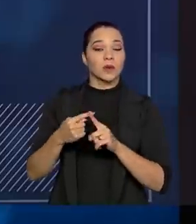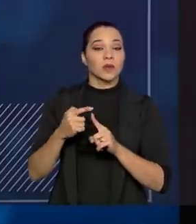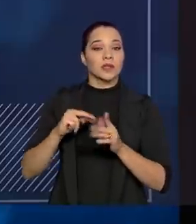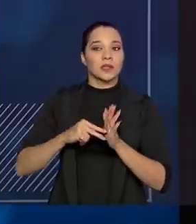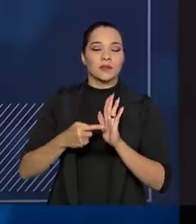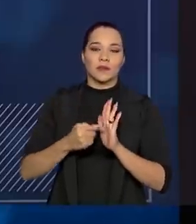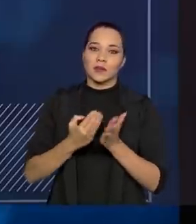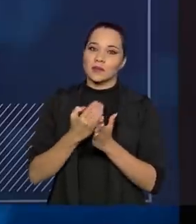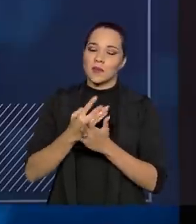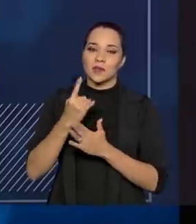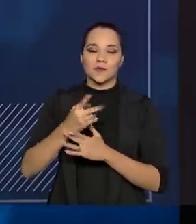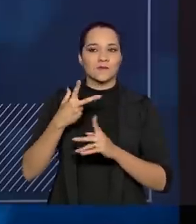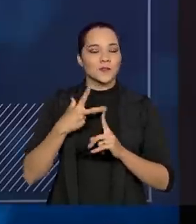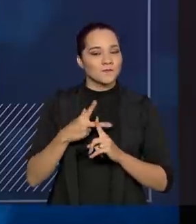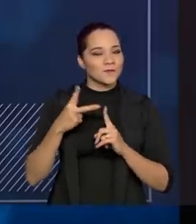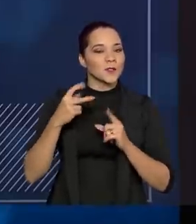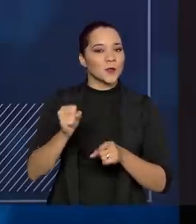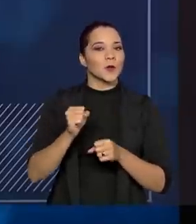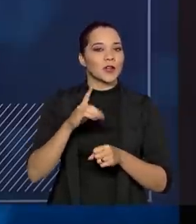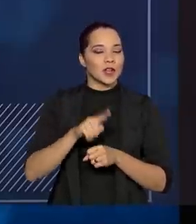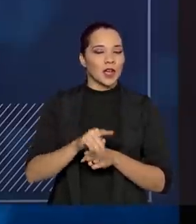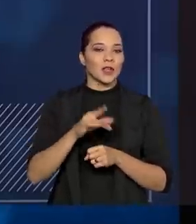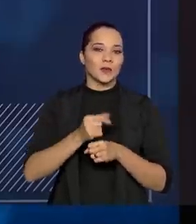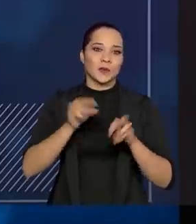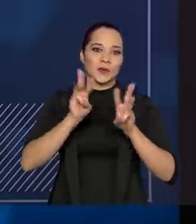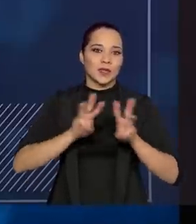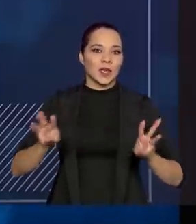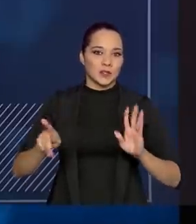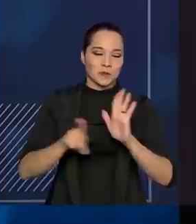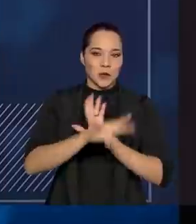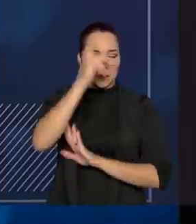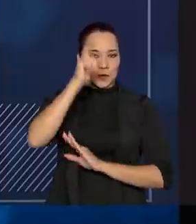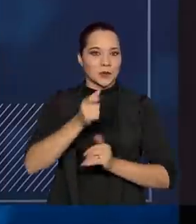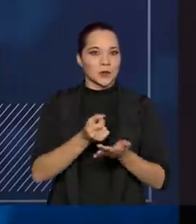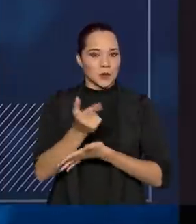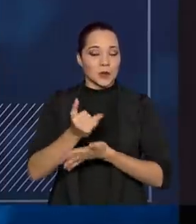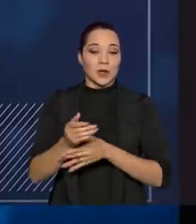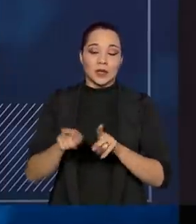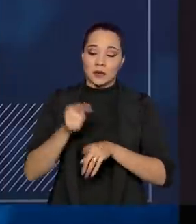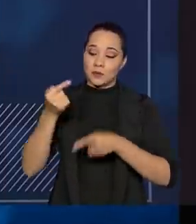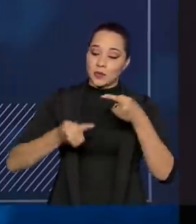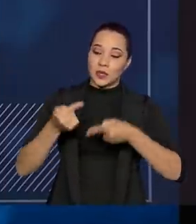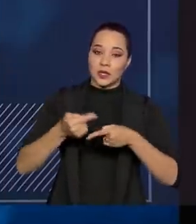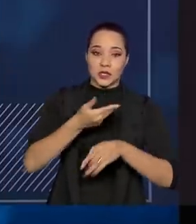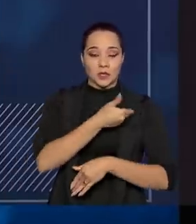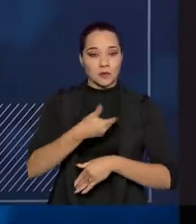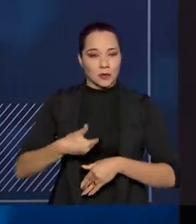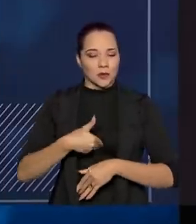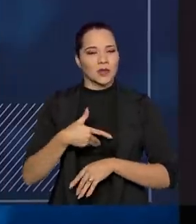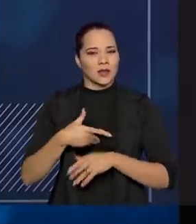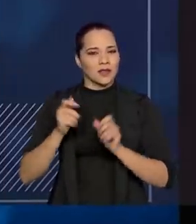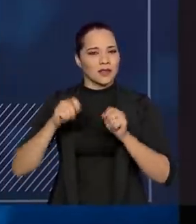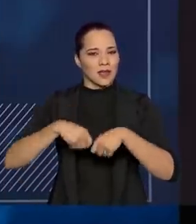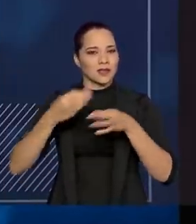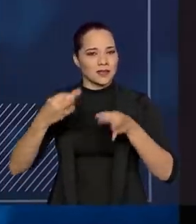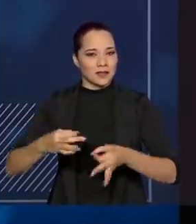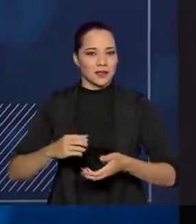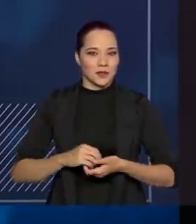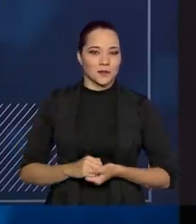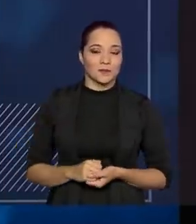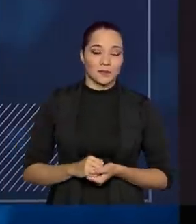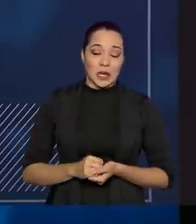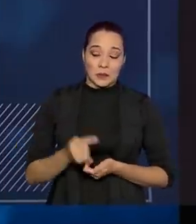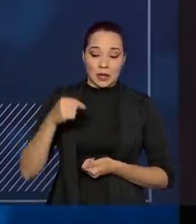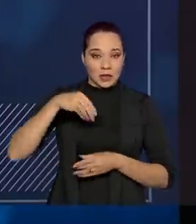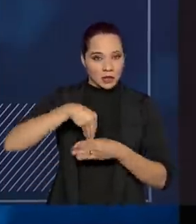de sucesso do consumidor.gov.br e, ao mesmo tempo, de uma política pública que funciona fora da secretaria. Né?